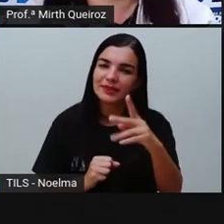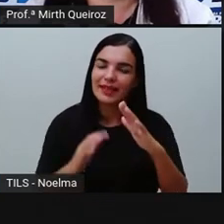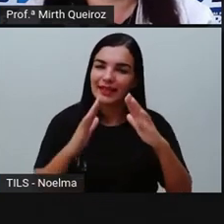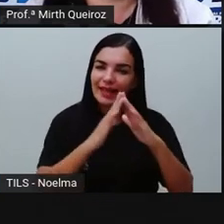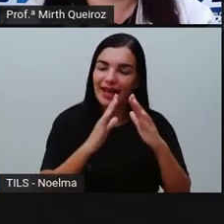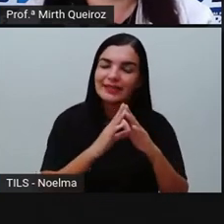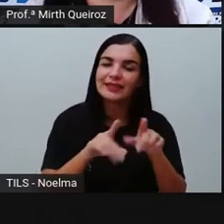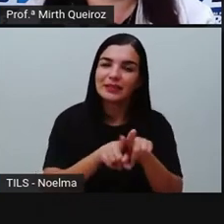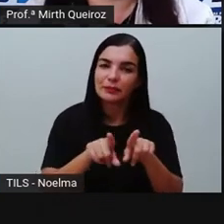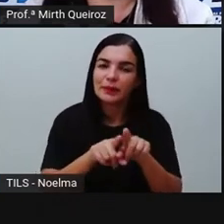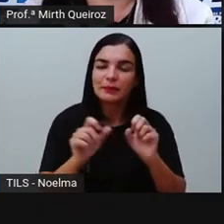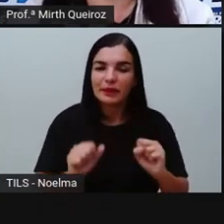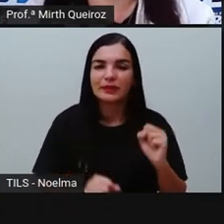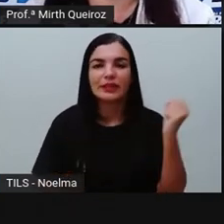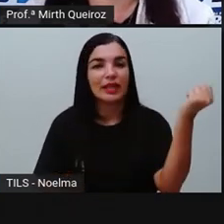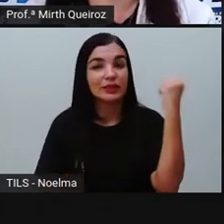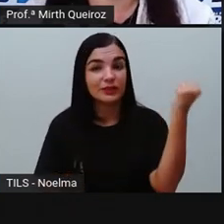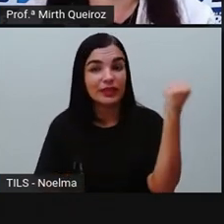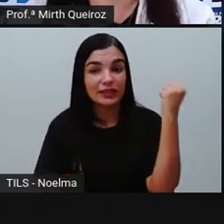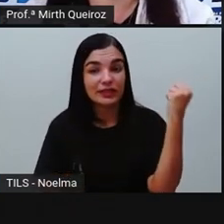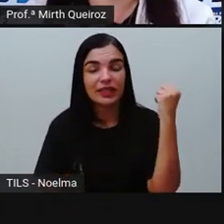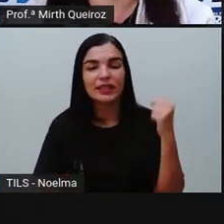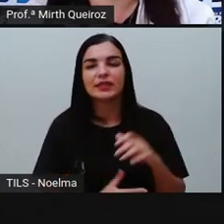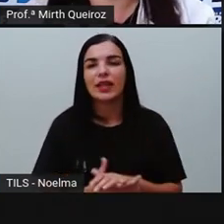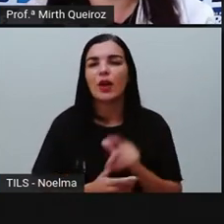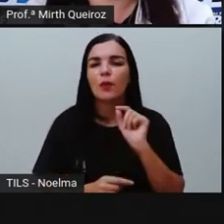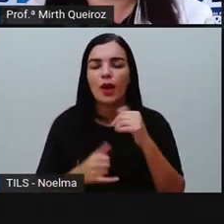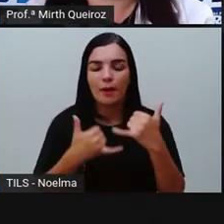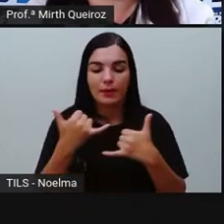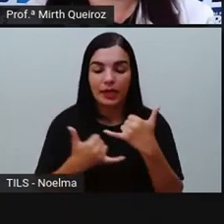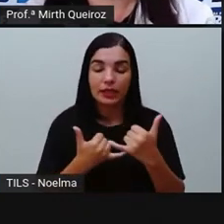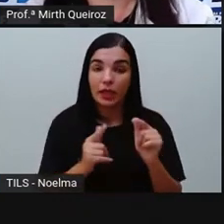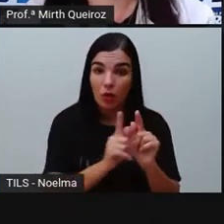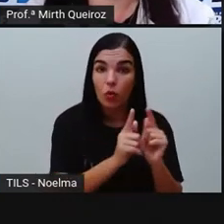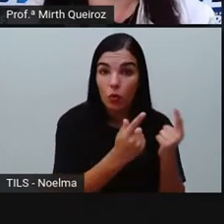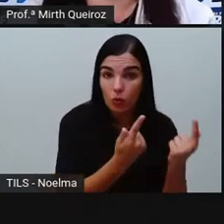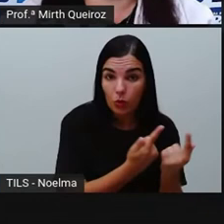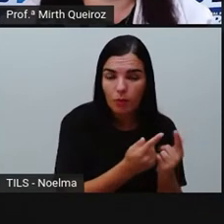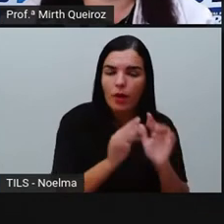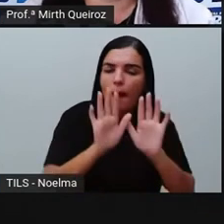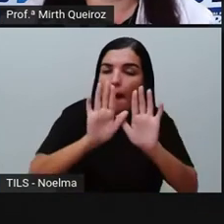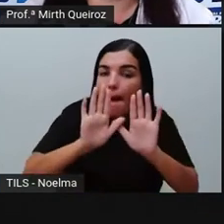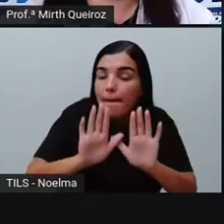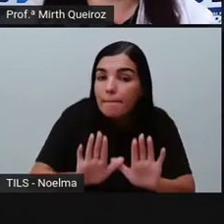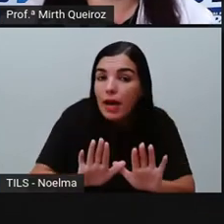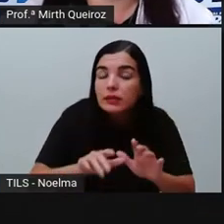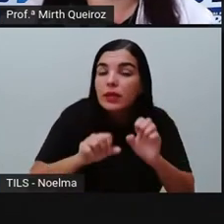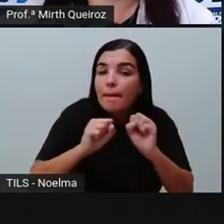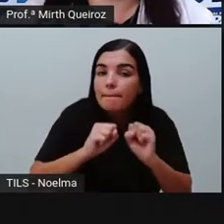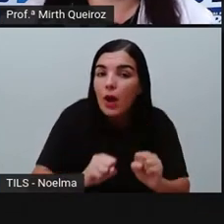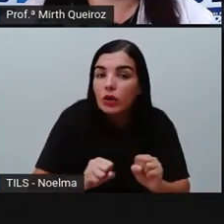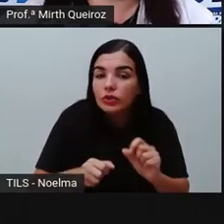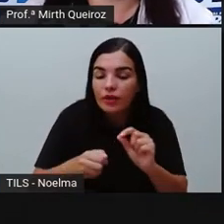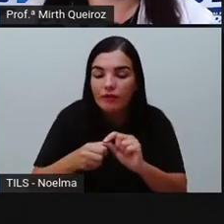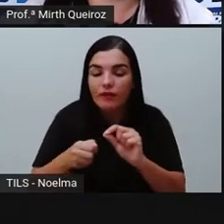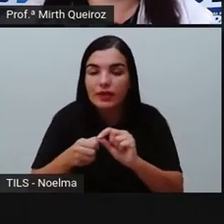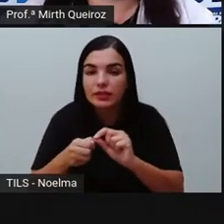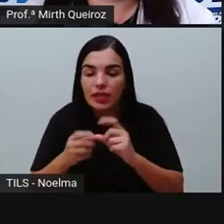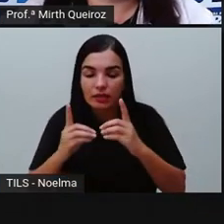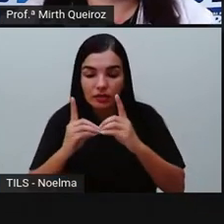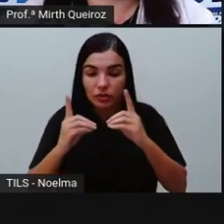atividade física, né? Essa brincadeira, ela foi feita em grupo, porém, ela é possível se você manter